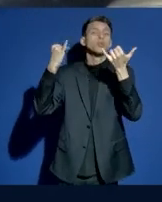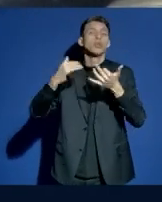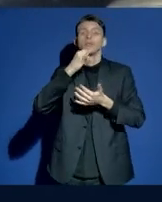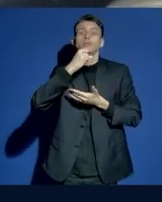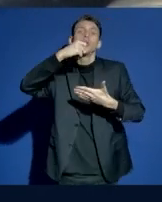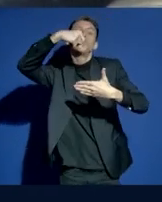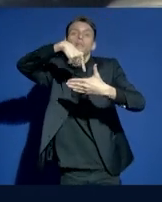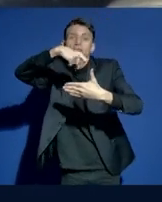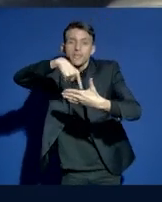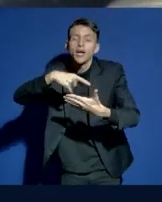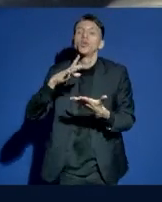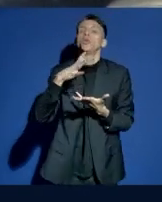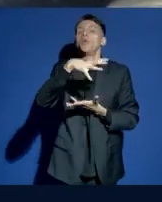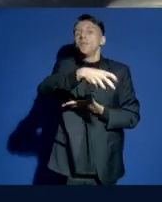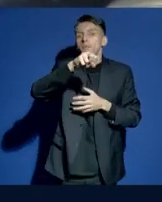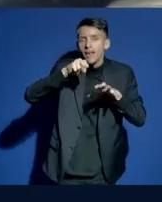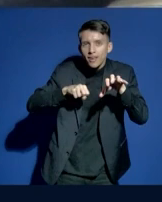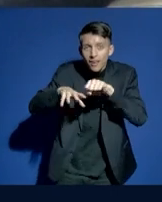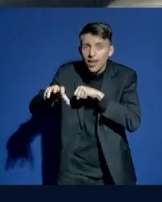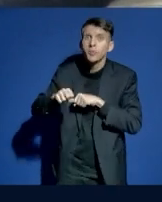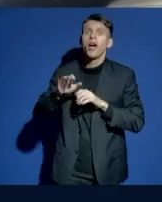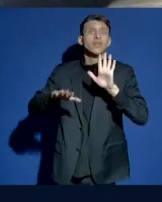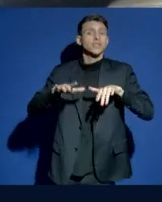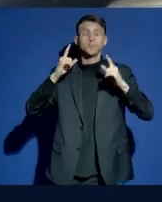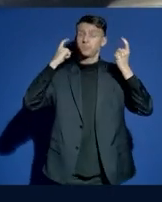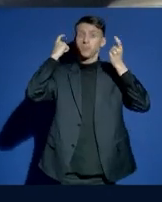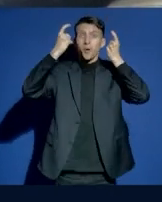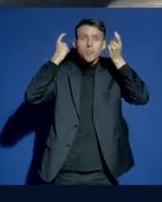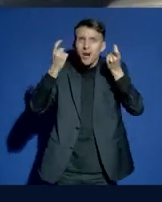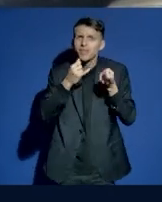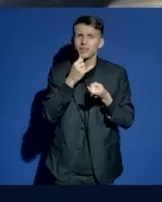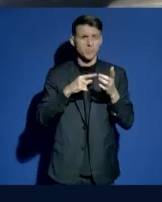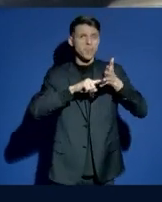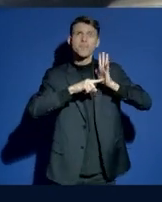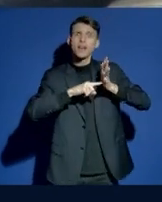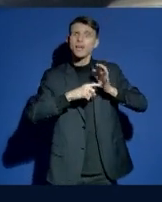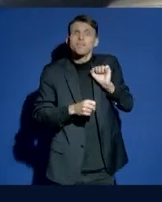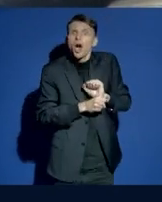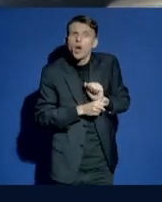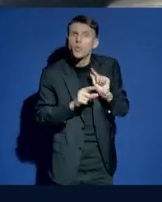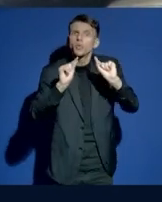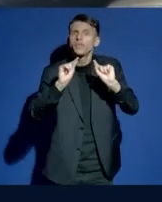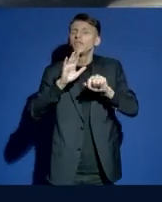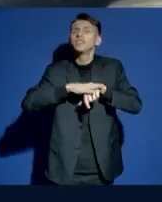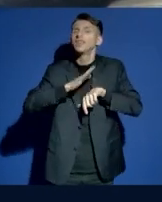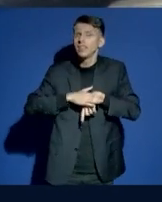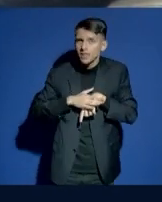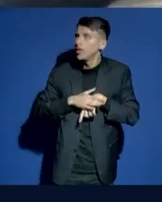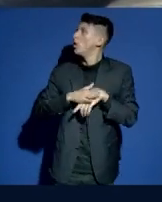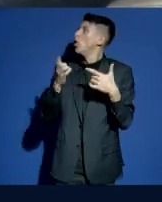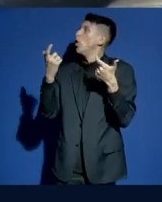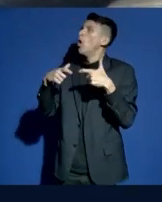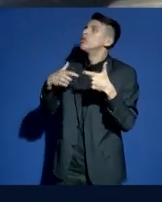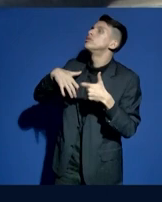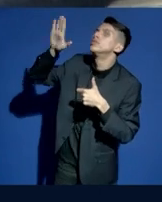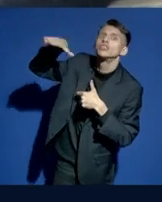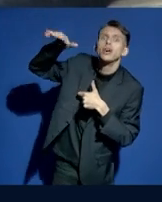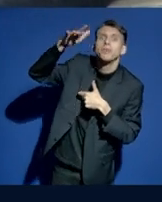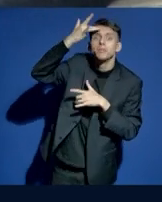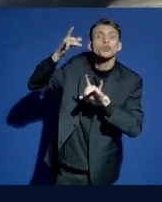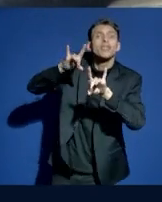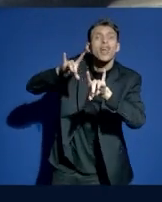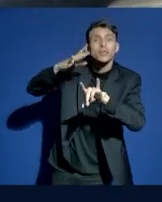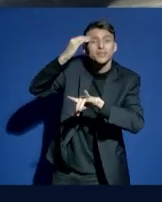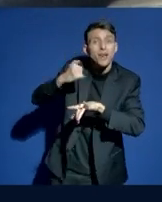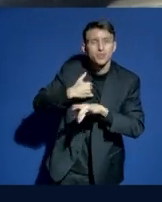plantando colhendo ou irrigando Bate o desespero né o equipamento parou onde é que tá o cara né então você